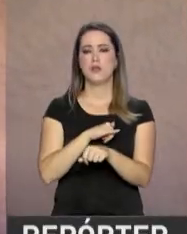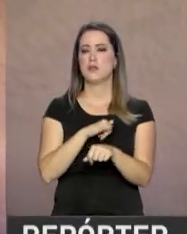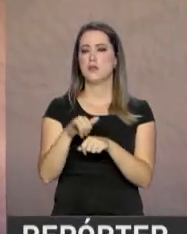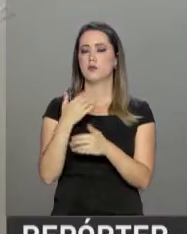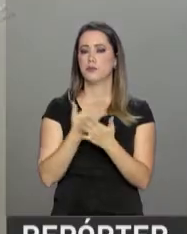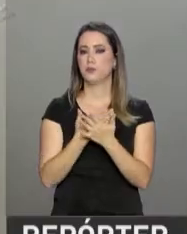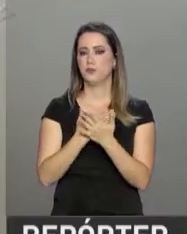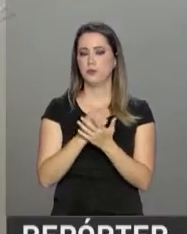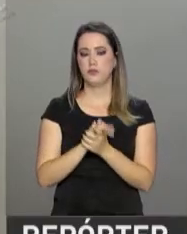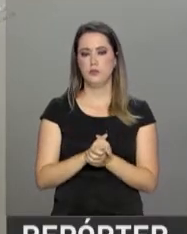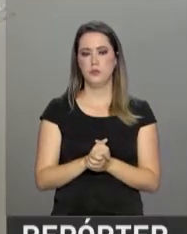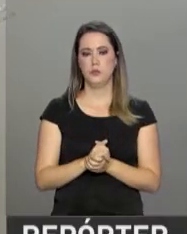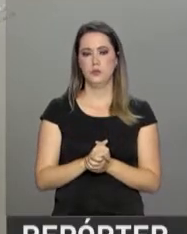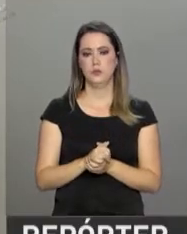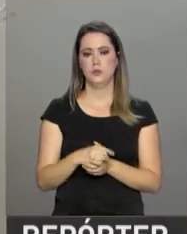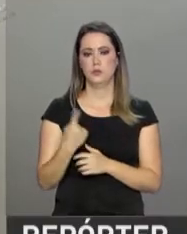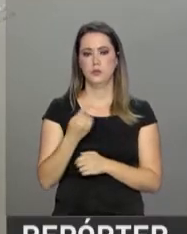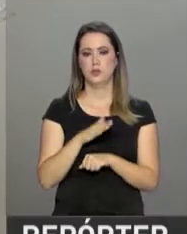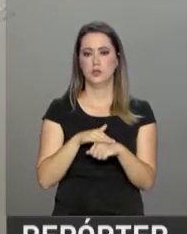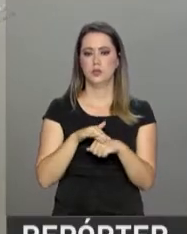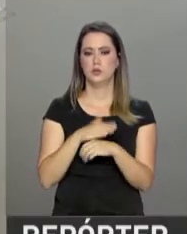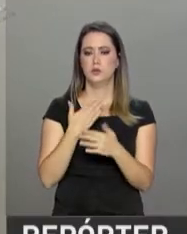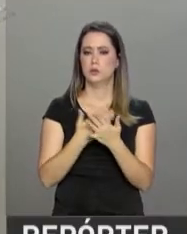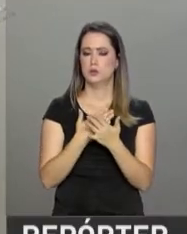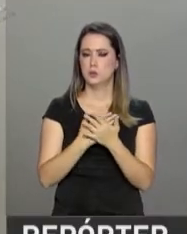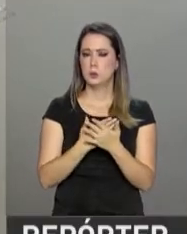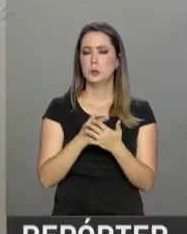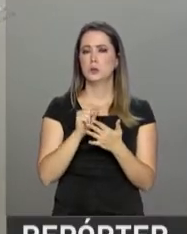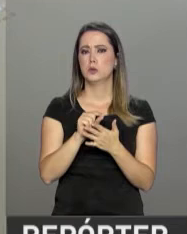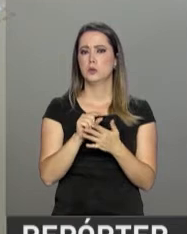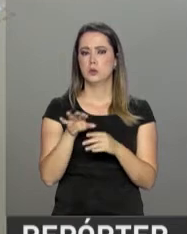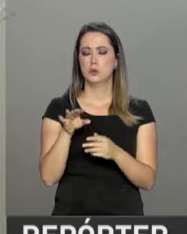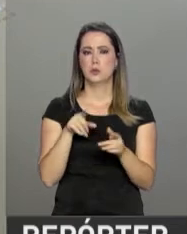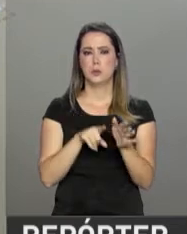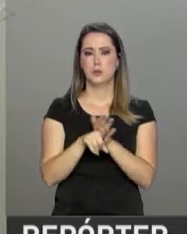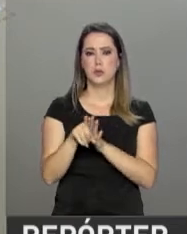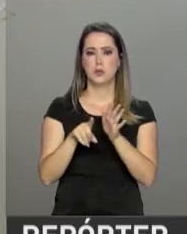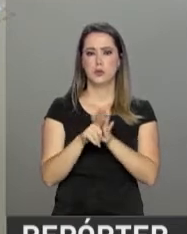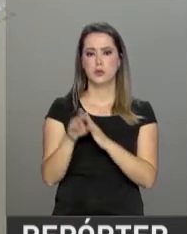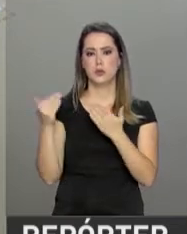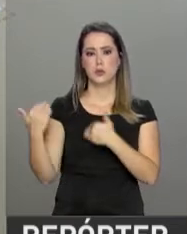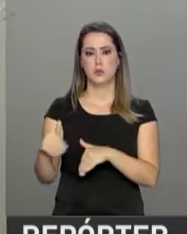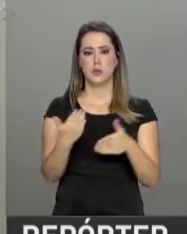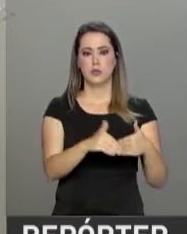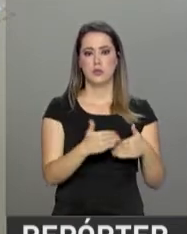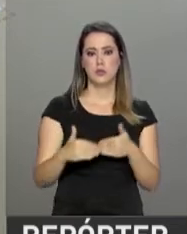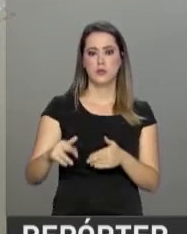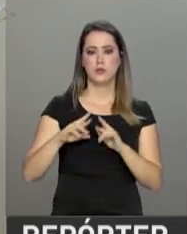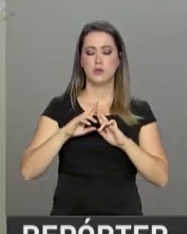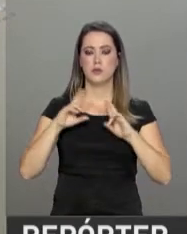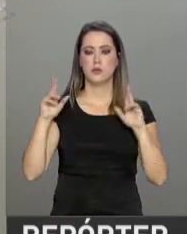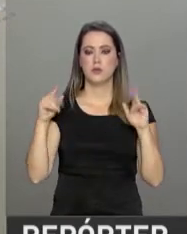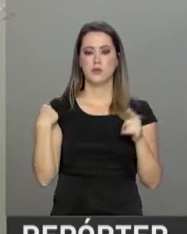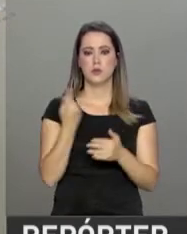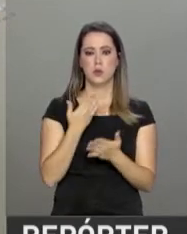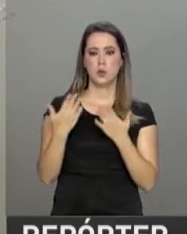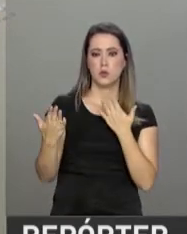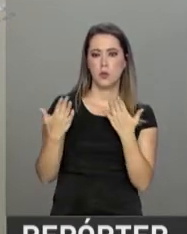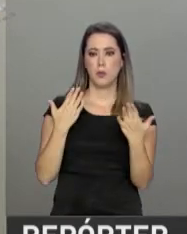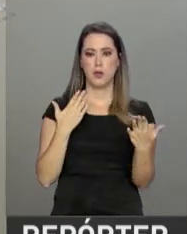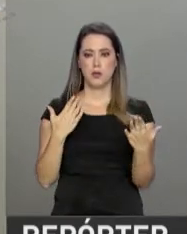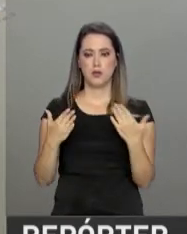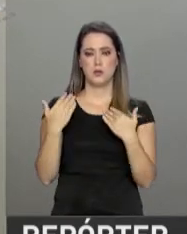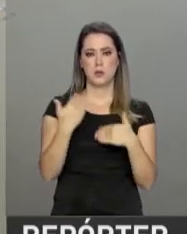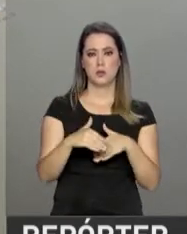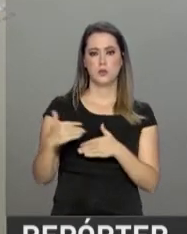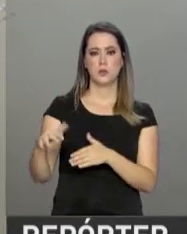estudo nós conversamos bastante sobre questões nos dão provas foras mais avançados e nós comparamos as provas de